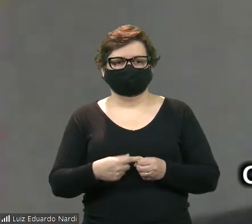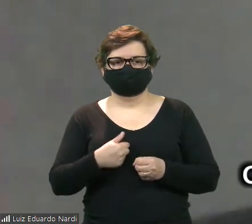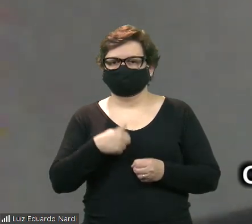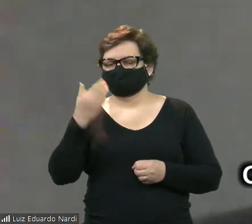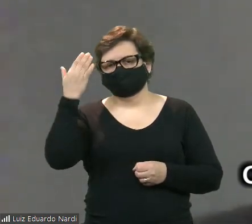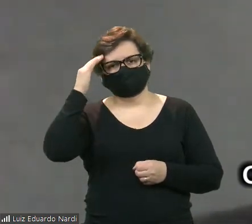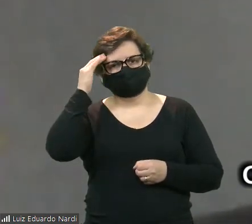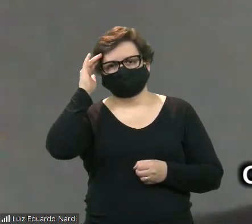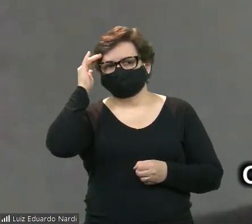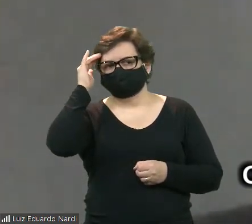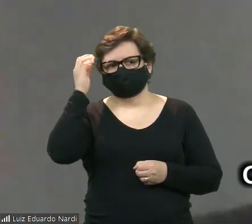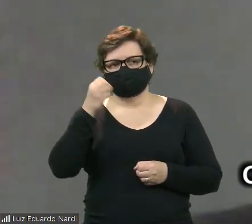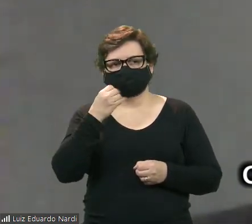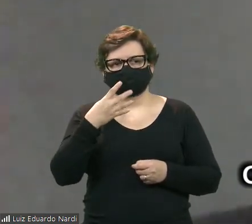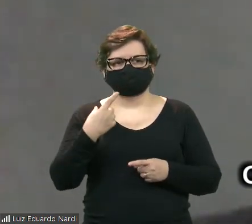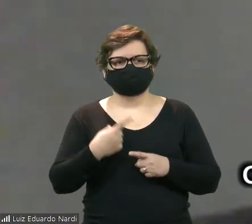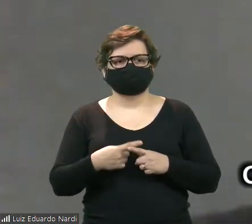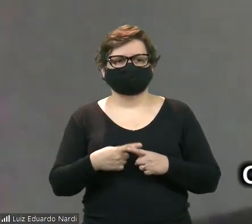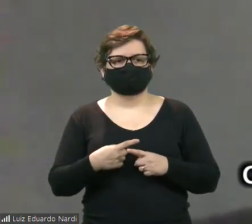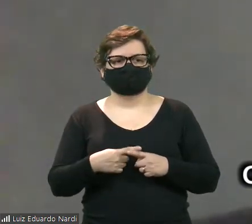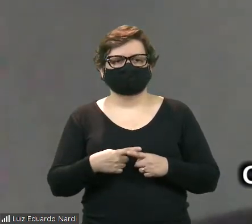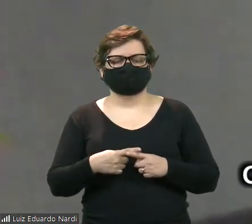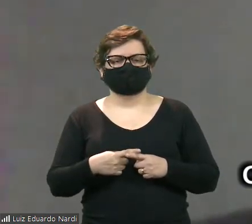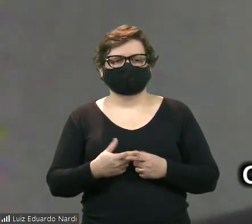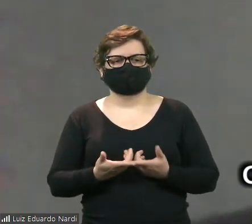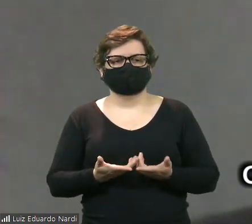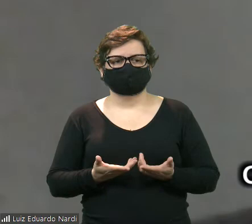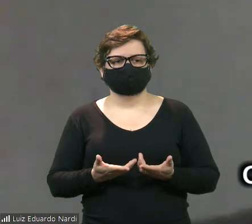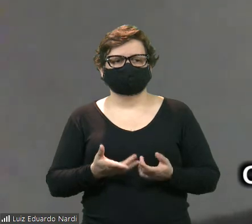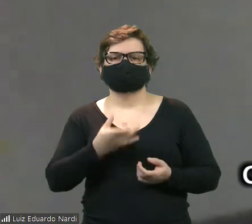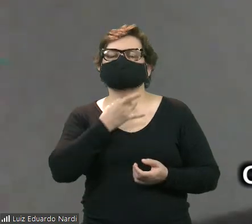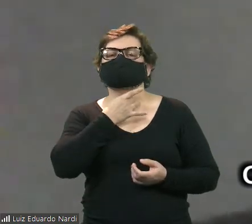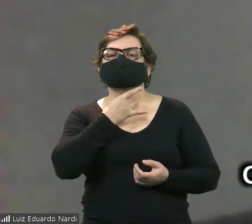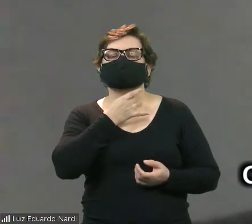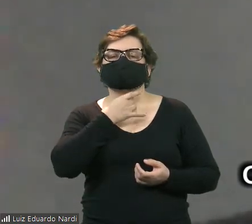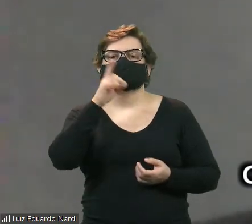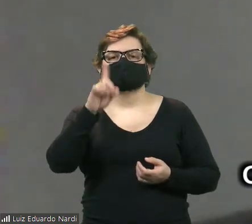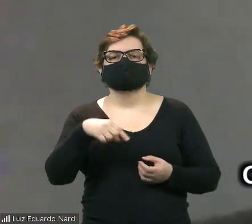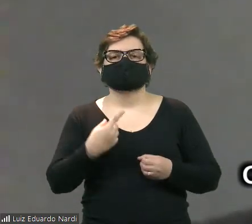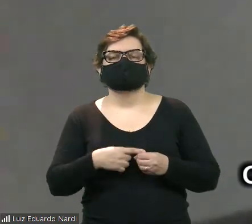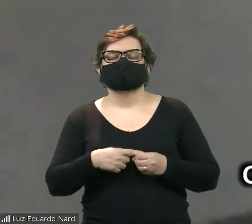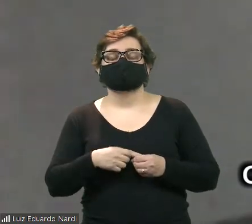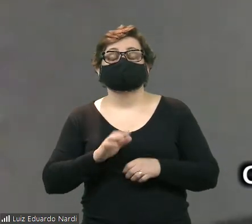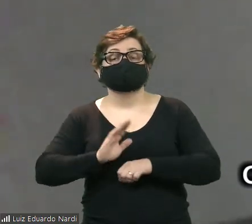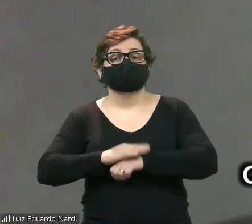entendi bem a que se destina, e Marília é uma das cidades que mais contribui